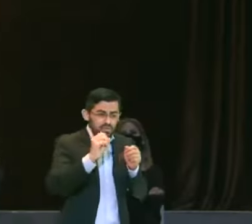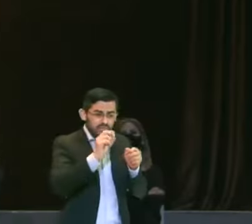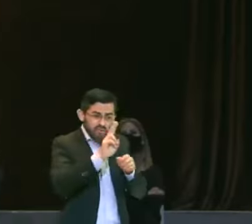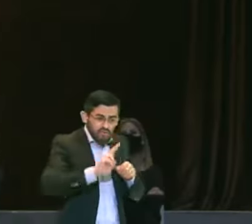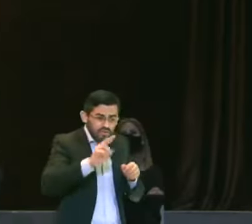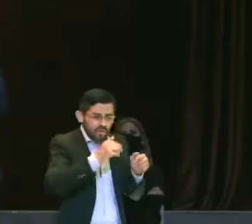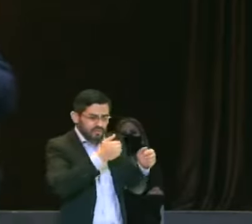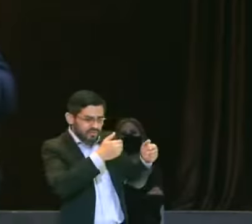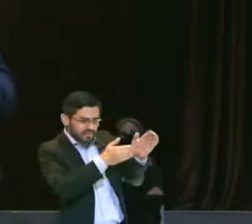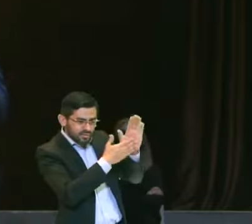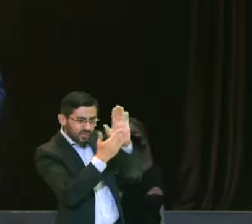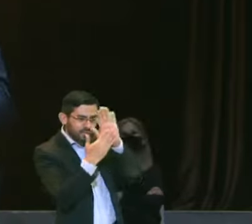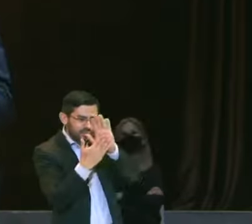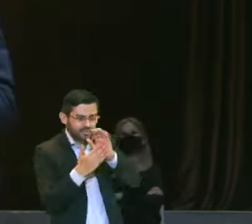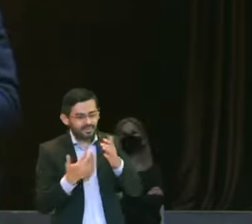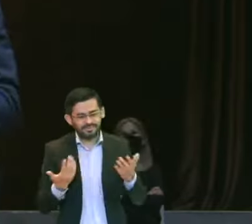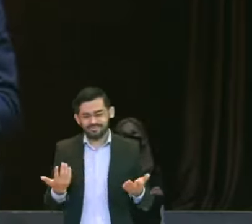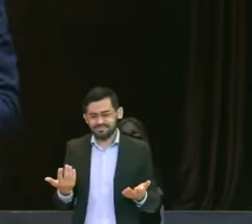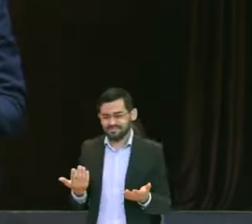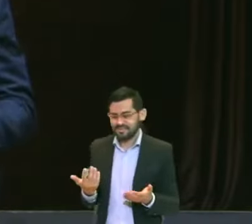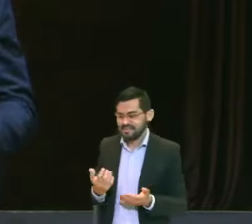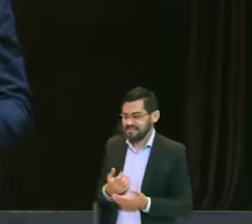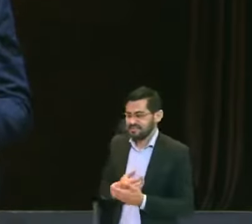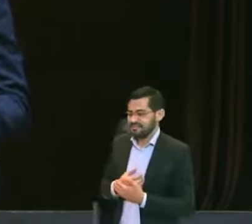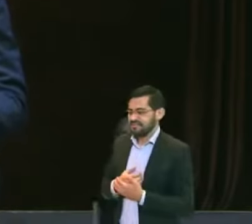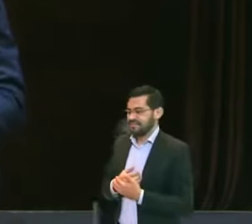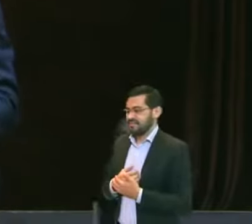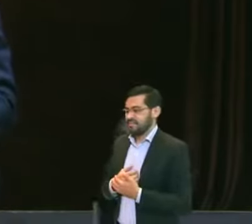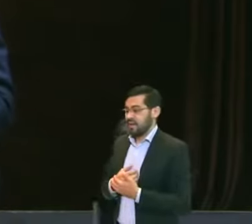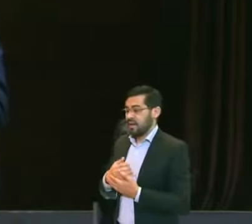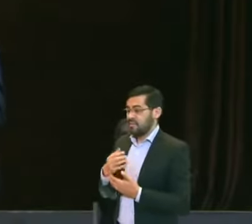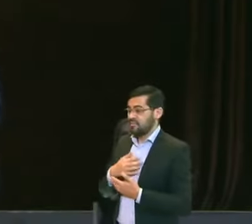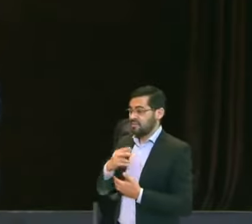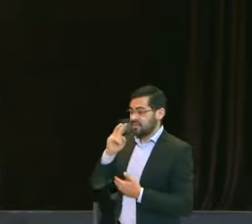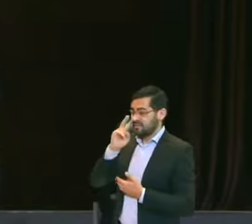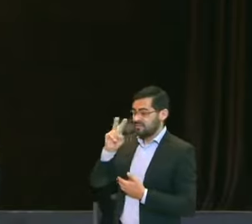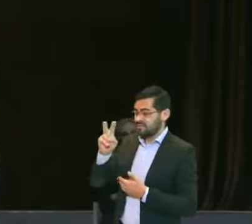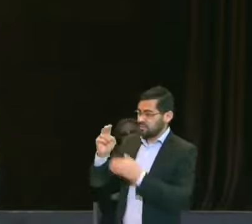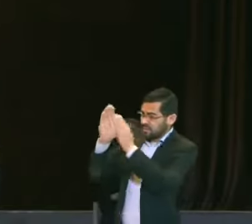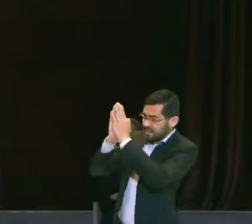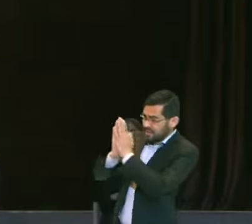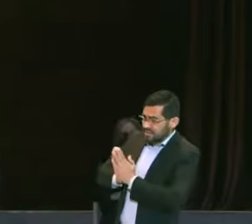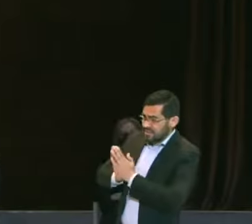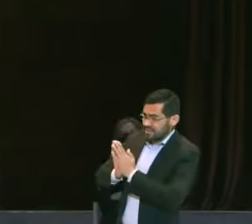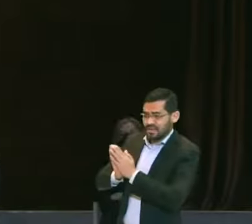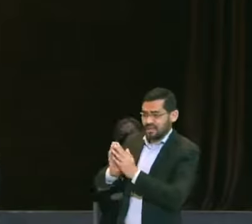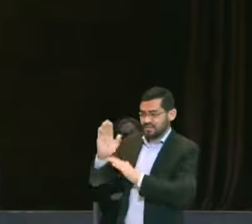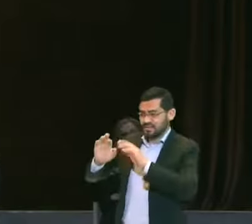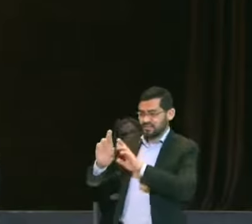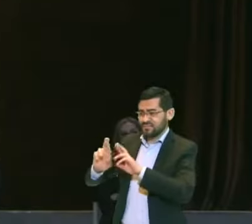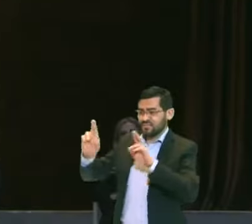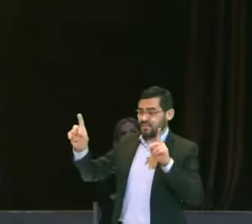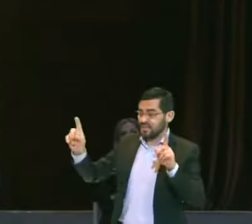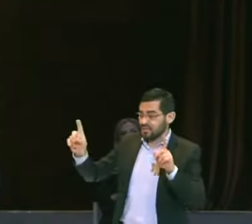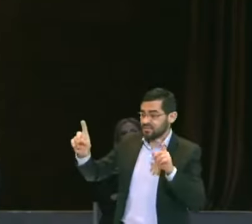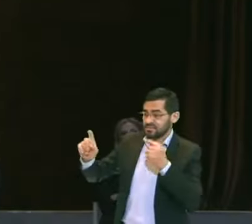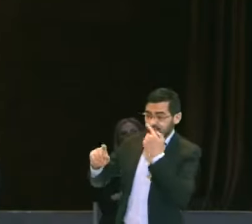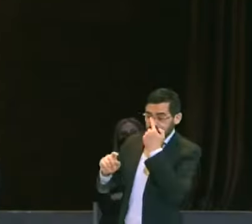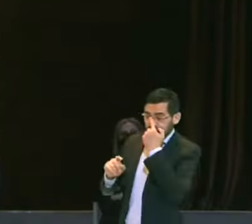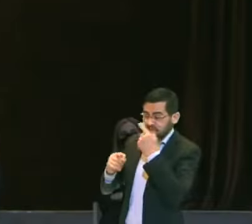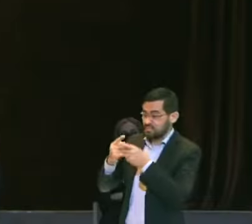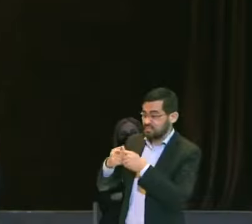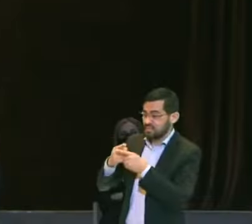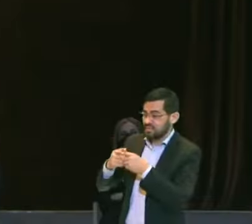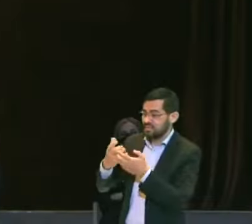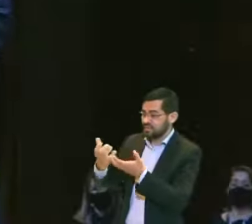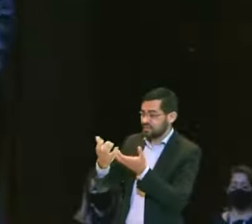música e tal. Eu falei, olha querido, tem um problema, a minha visão sobre adoração é um pouco diferente, eu não quero